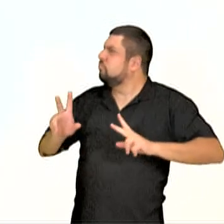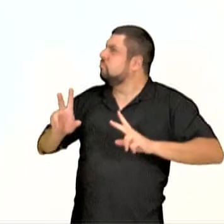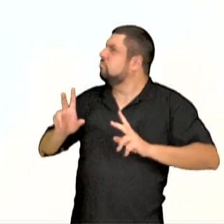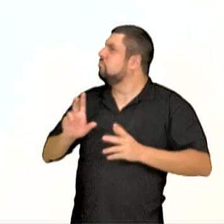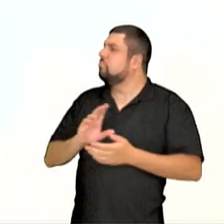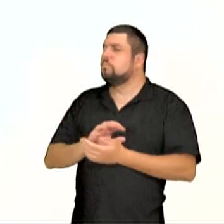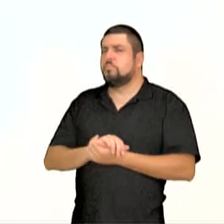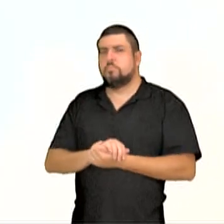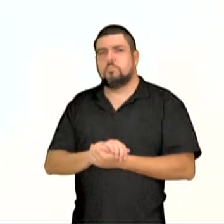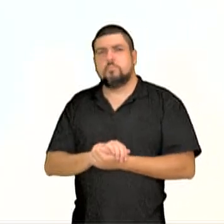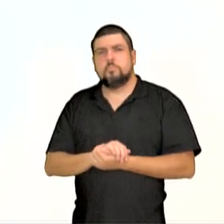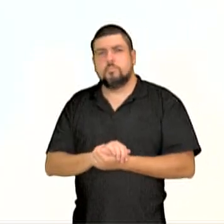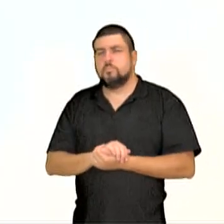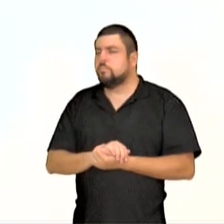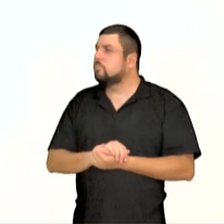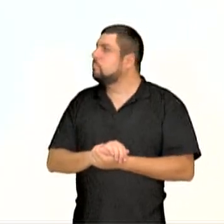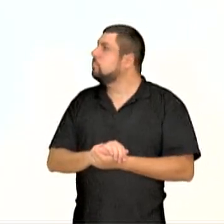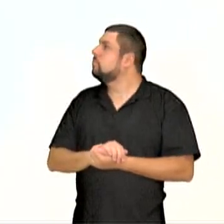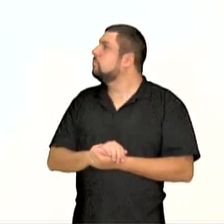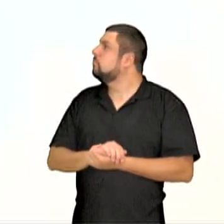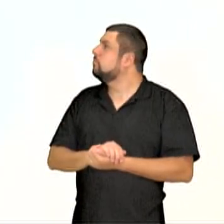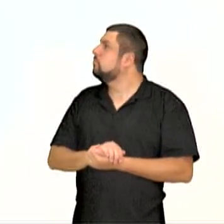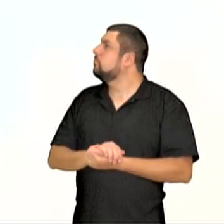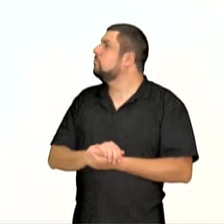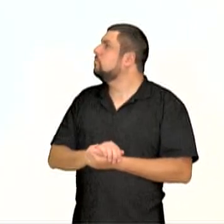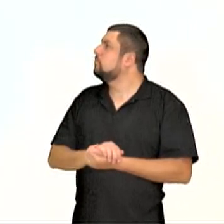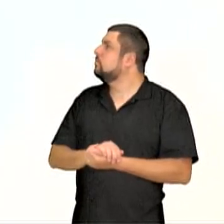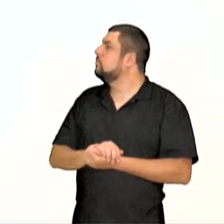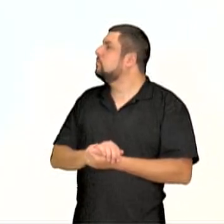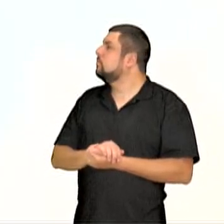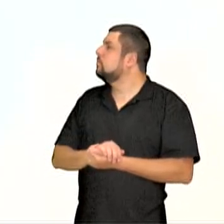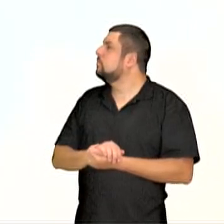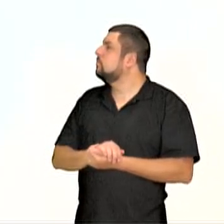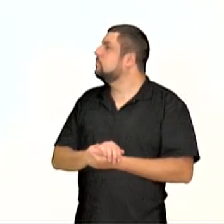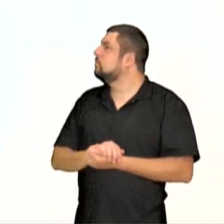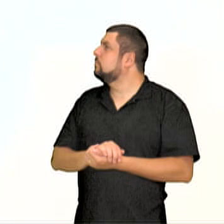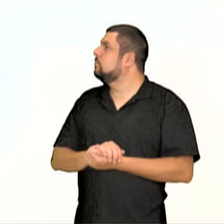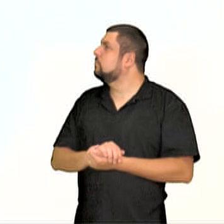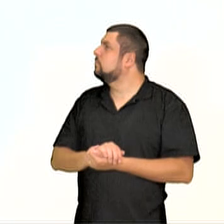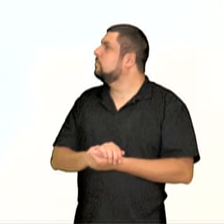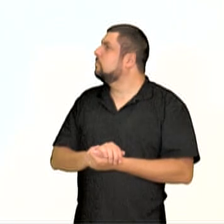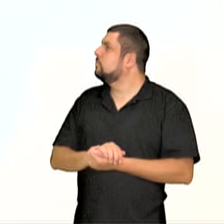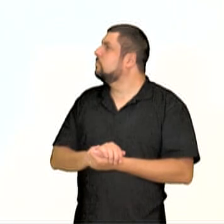Aqui o freestyle, o próprio nome já diz, é mais livre, né? São movimentos mais livres.